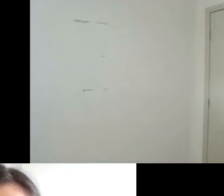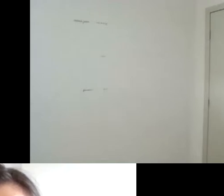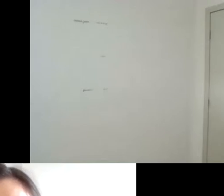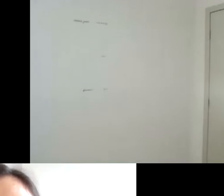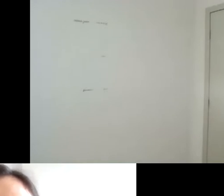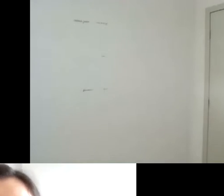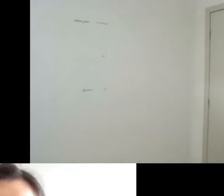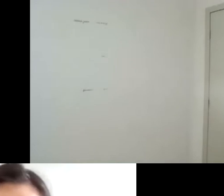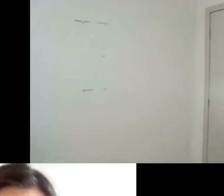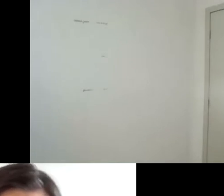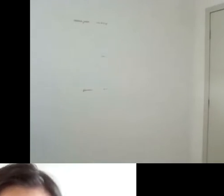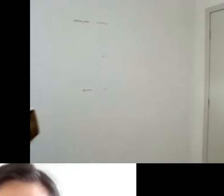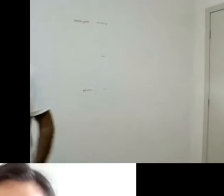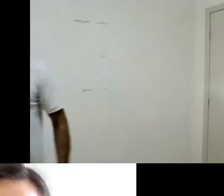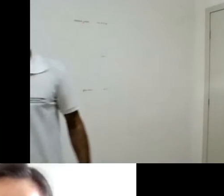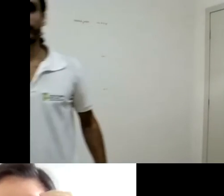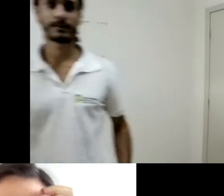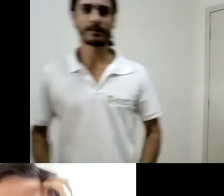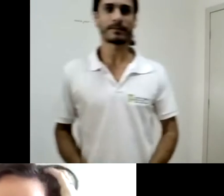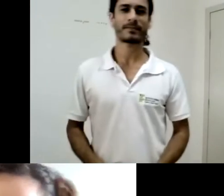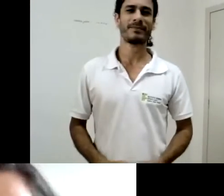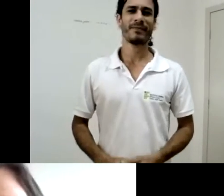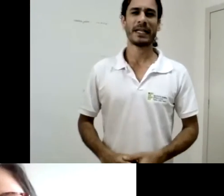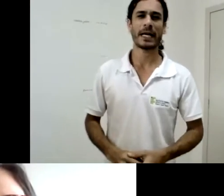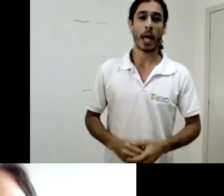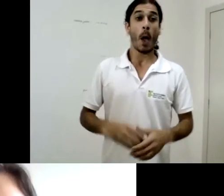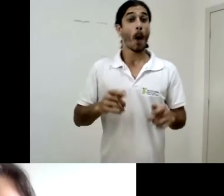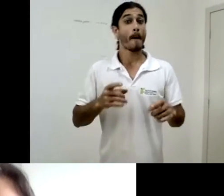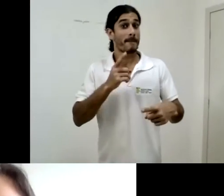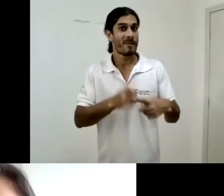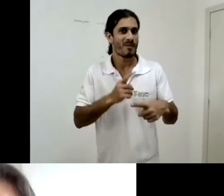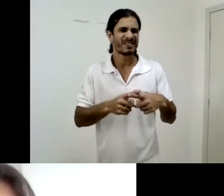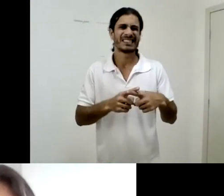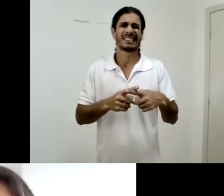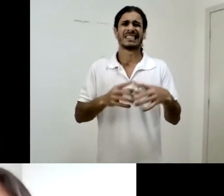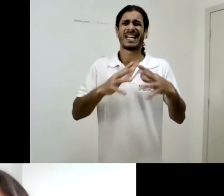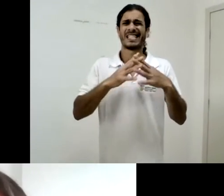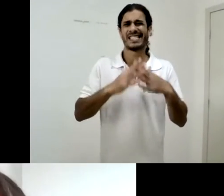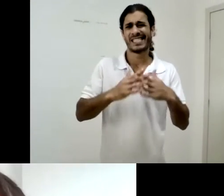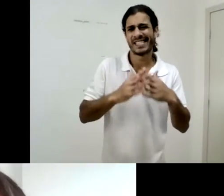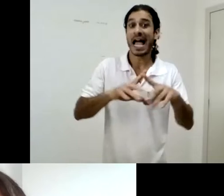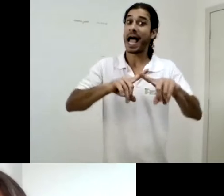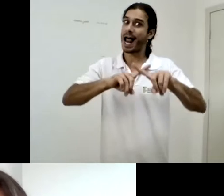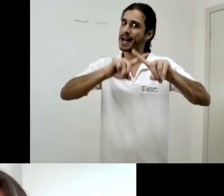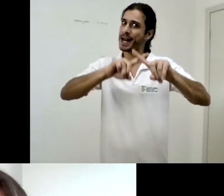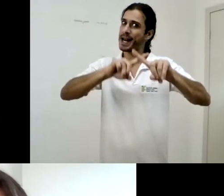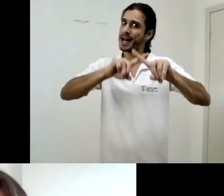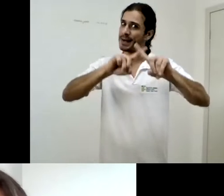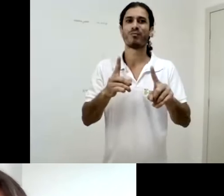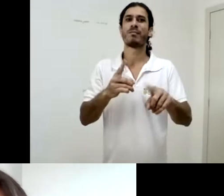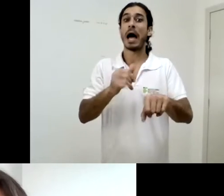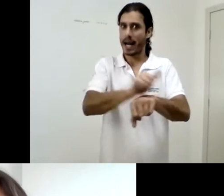para dizer a verdade, ela é chata, mas ela é estratégica. Ela é. Nós não conseguimos fazer. Ela é chata,